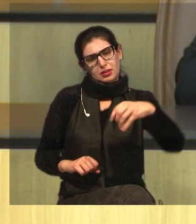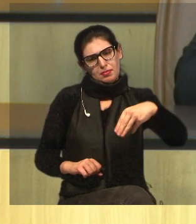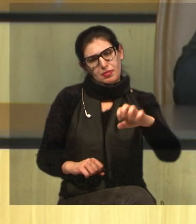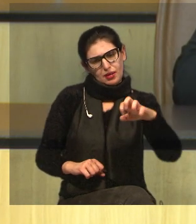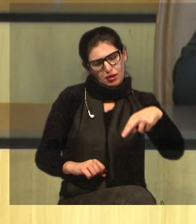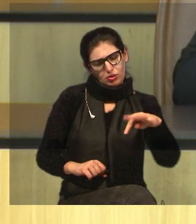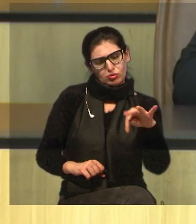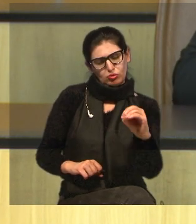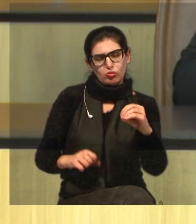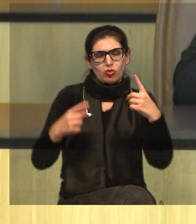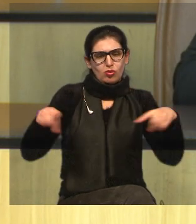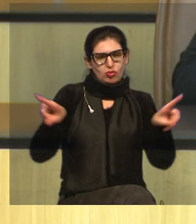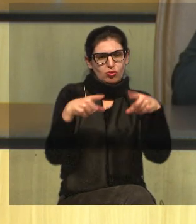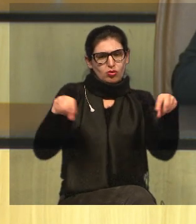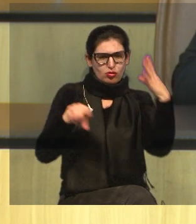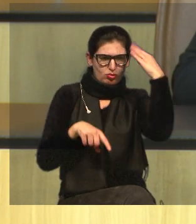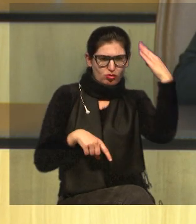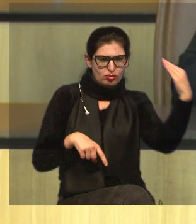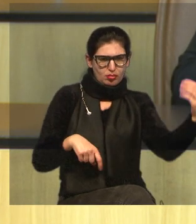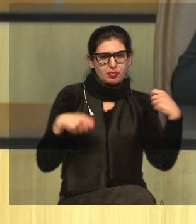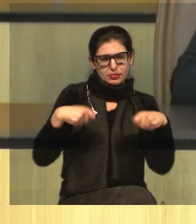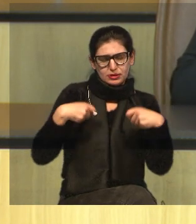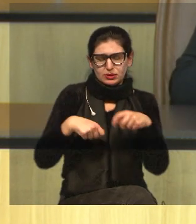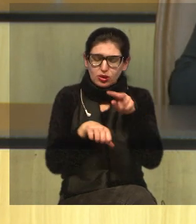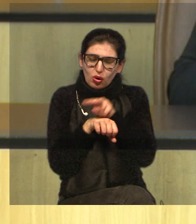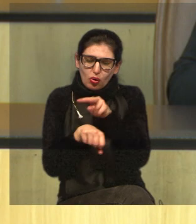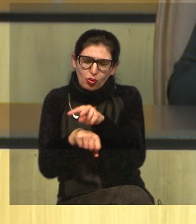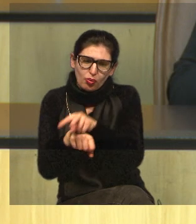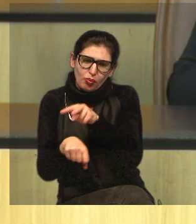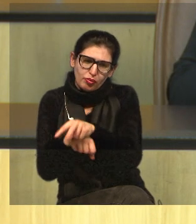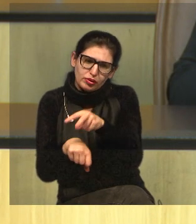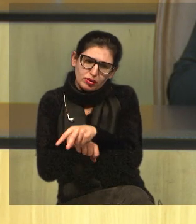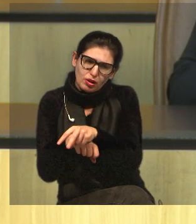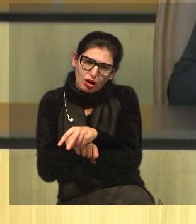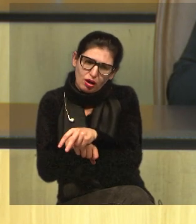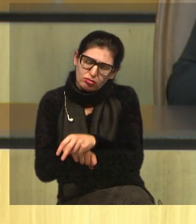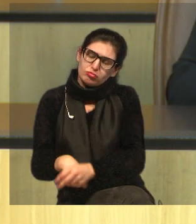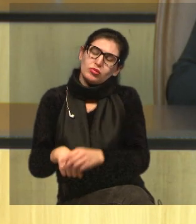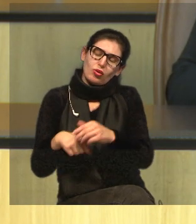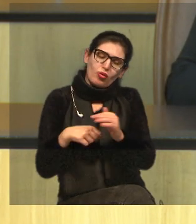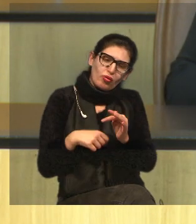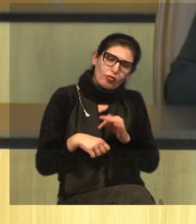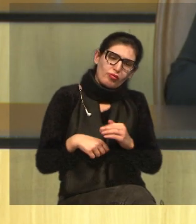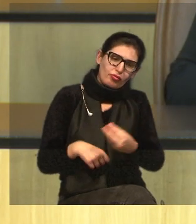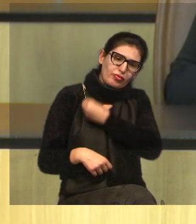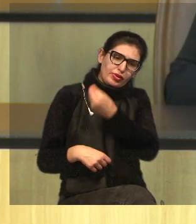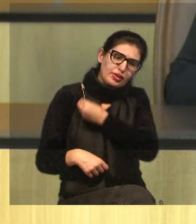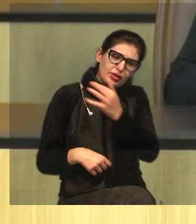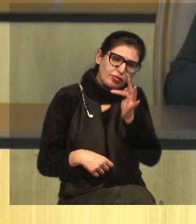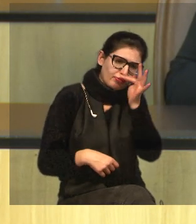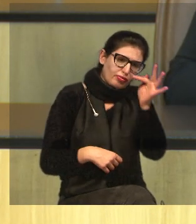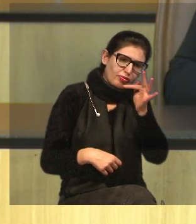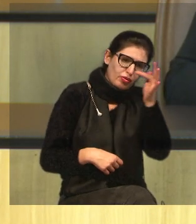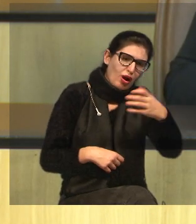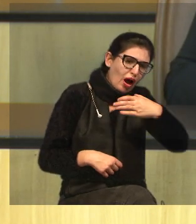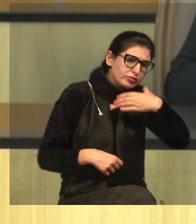preciso cuidar do broto para que a vida lhe dê flor e fruto. Obrigada